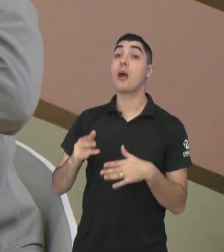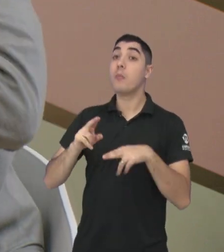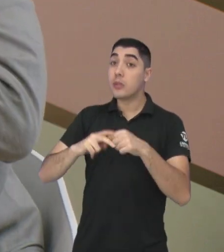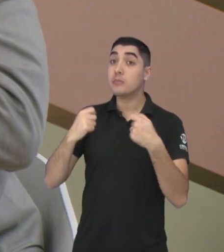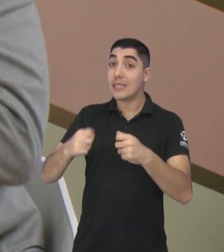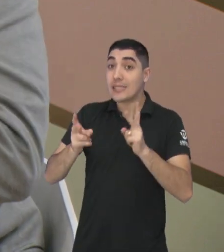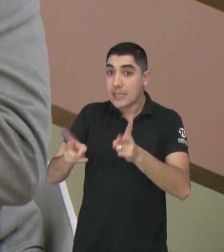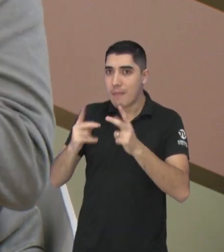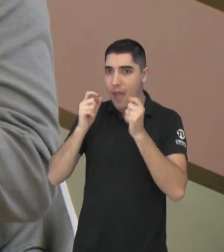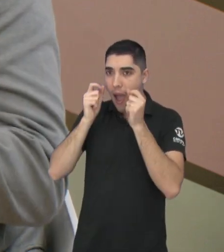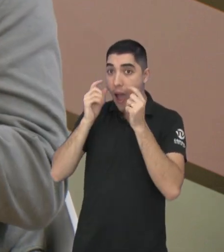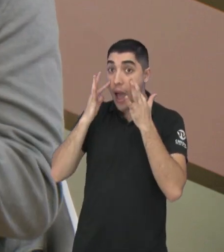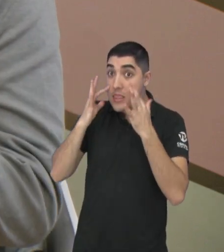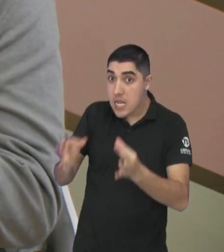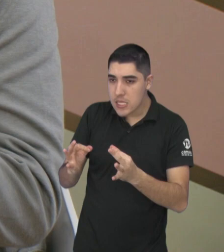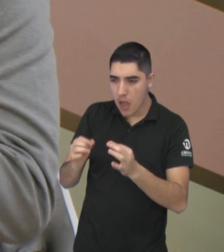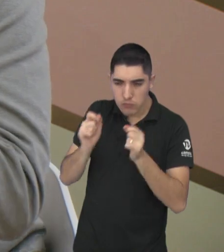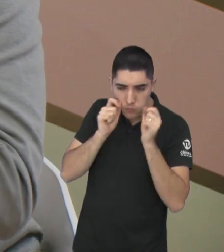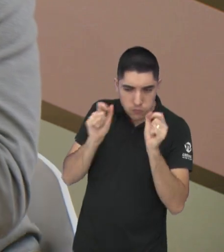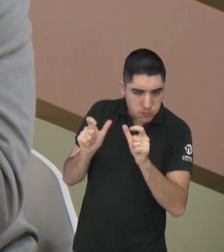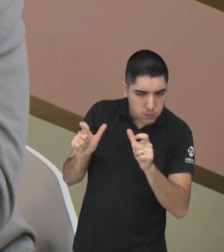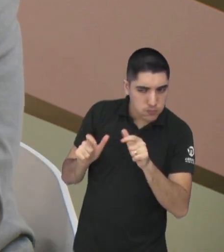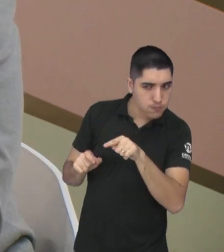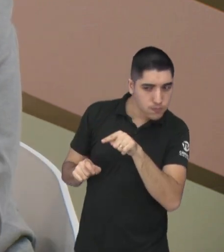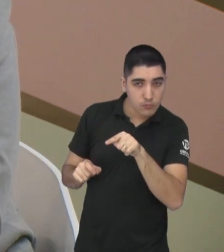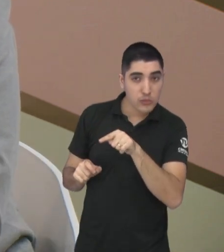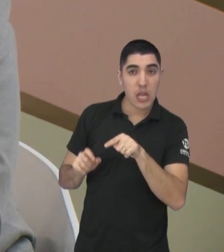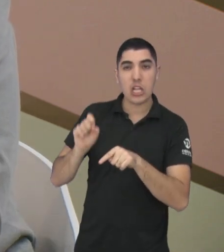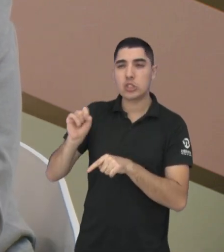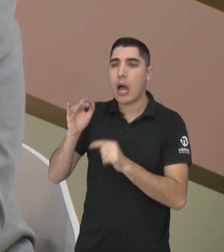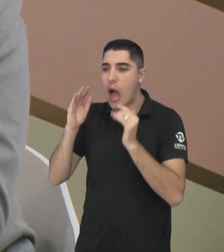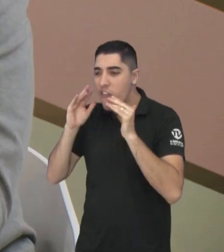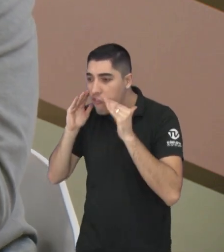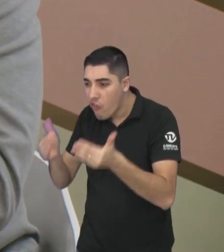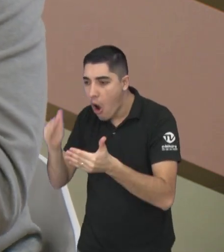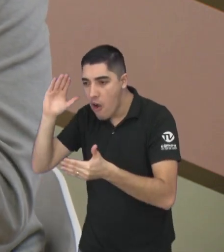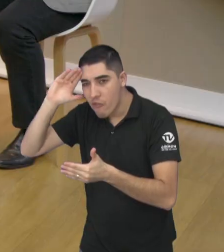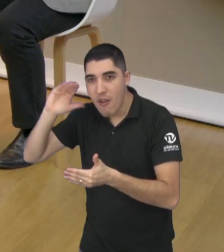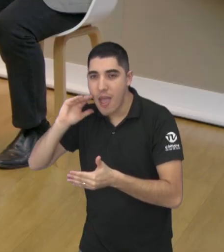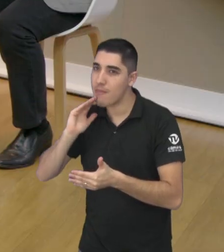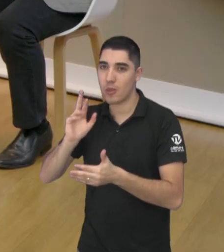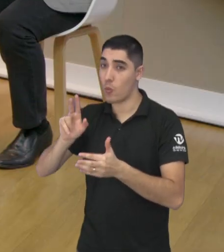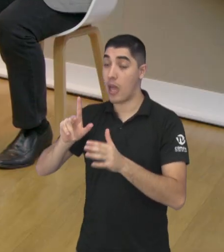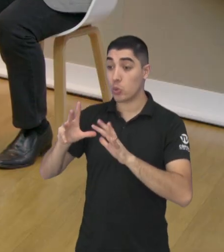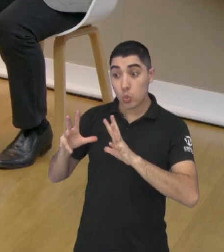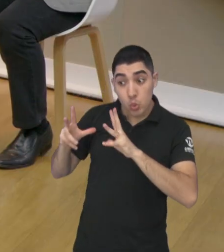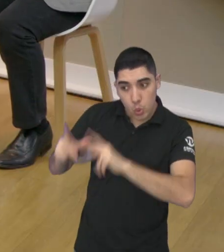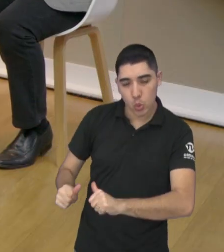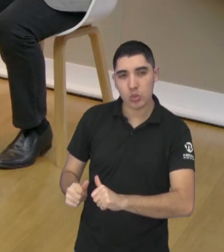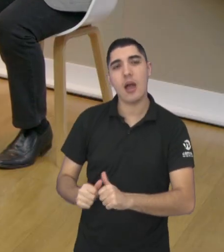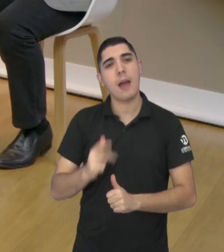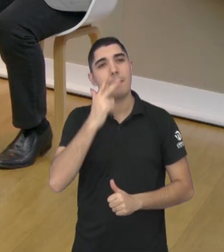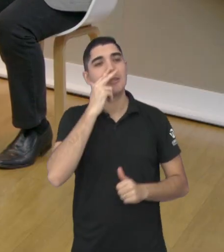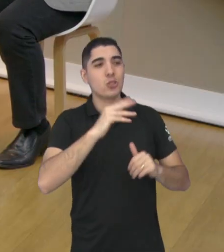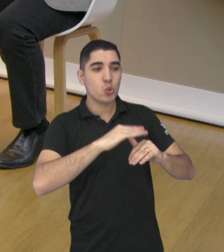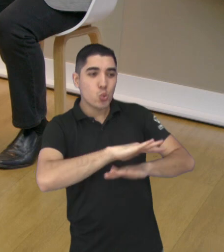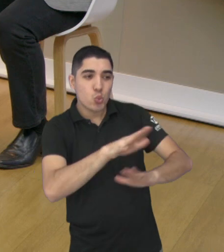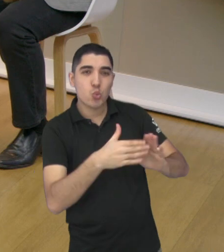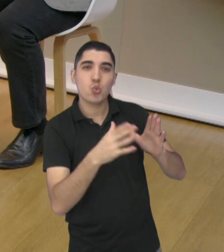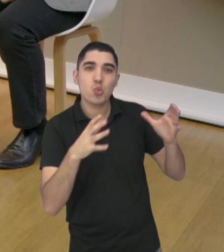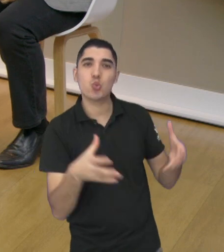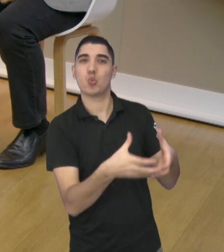os sinais de alerta mais do que propriamente a febre. Entendi. Eu percebo... É um conjunto, na verdade. É o conjunto da